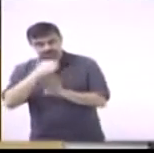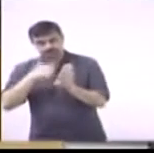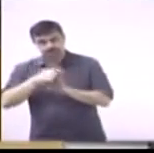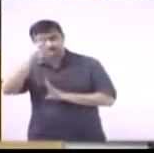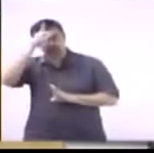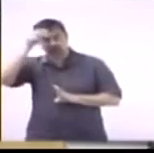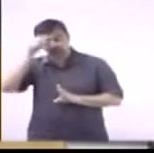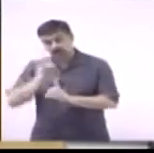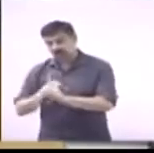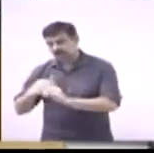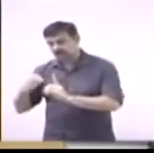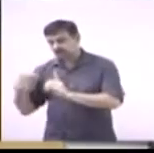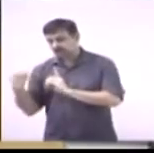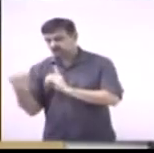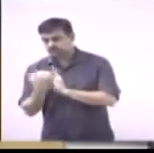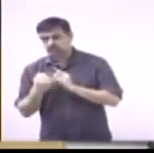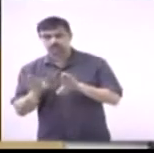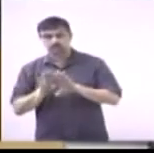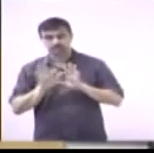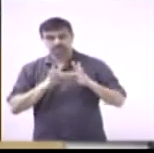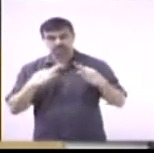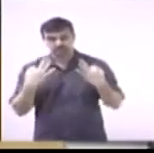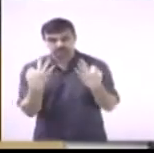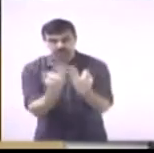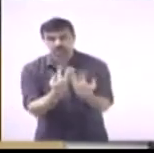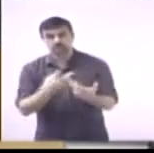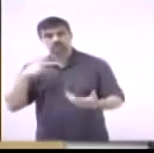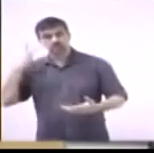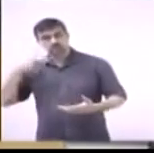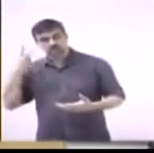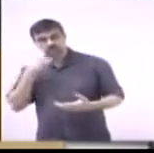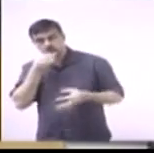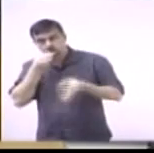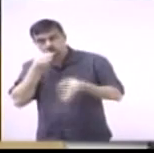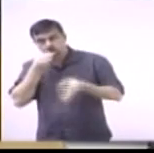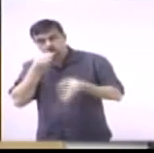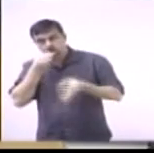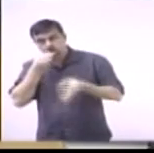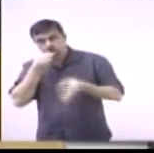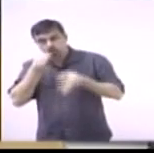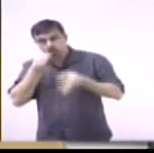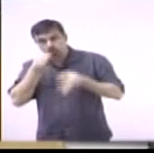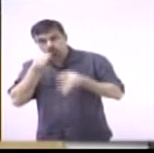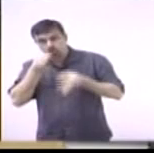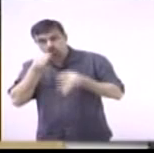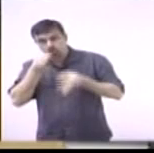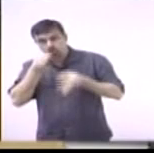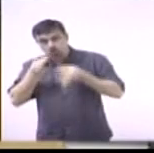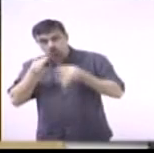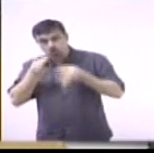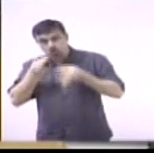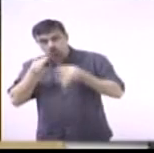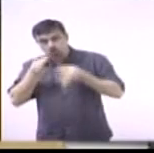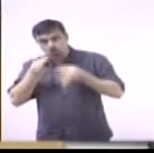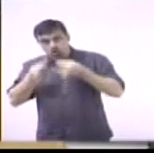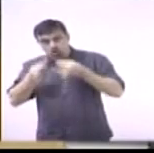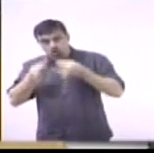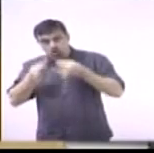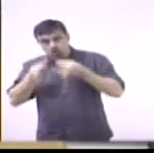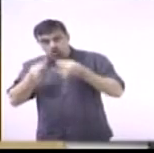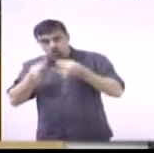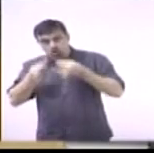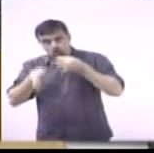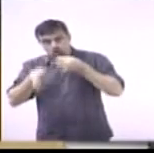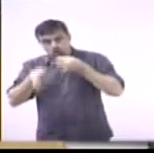a sociedade, as famílias e também os vereadores, e fazer as mudanças que ali ele